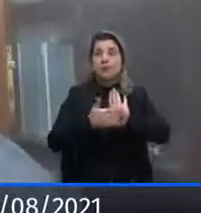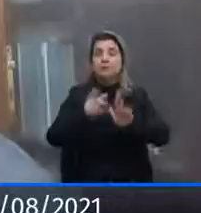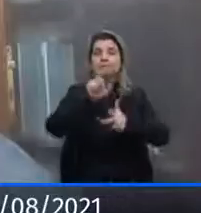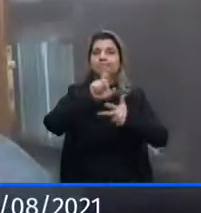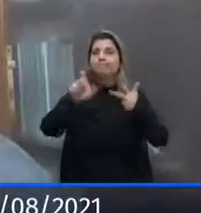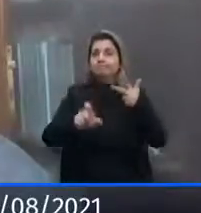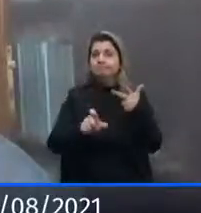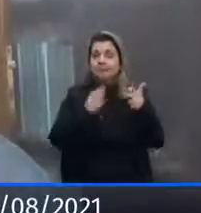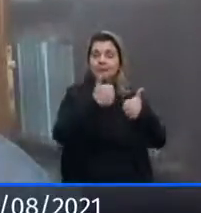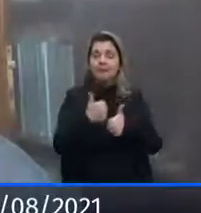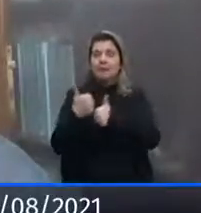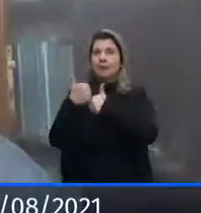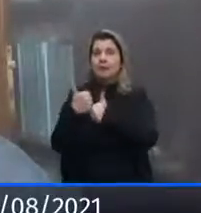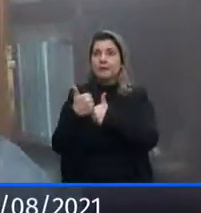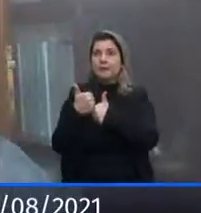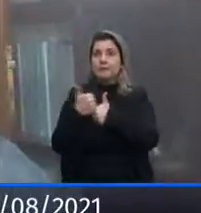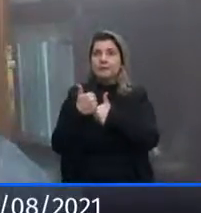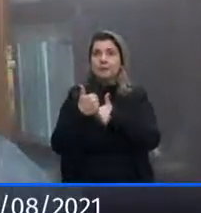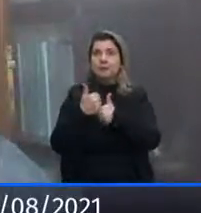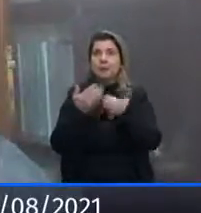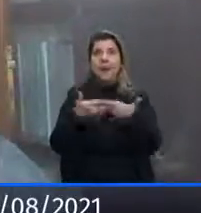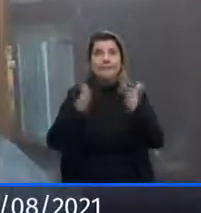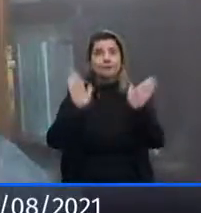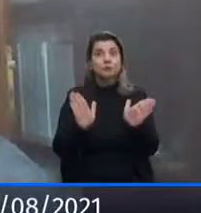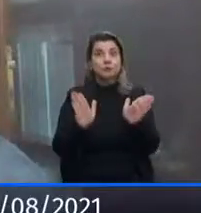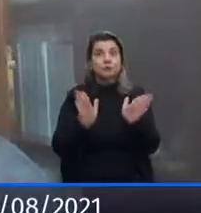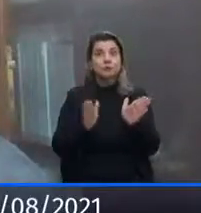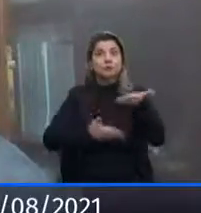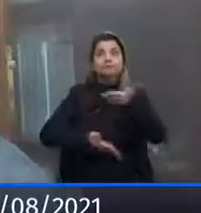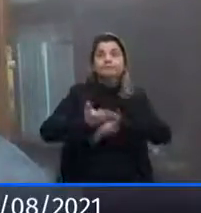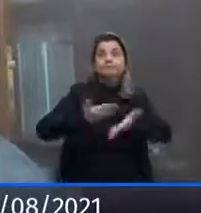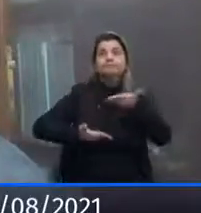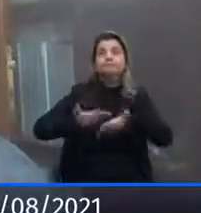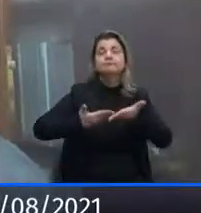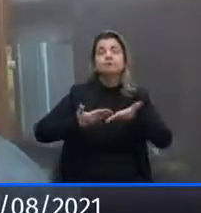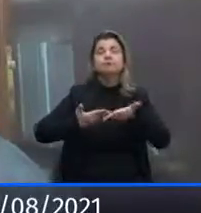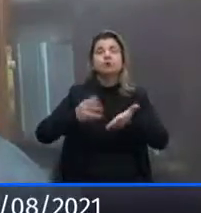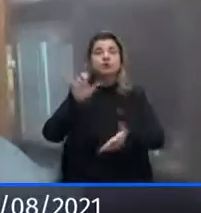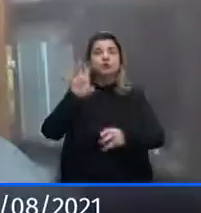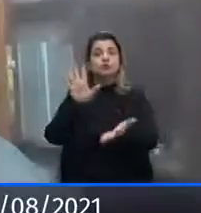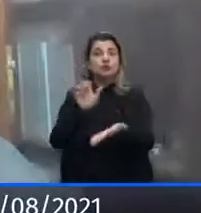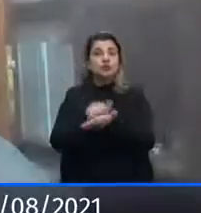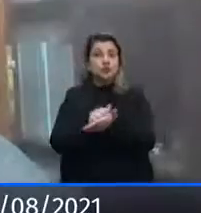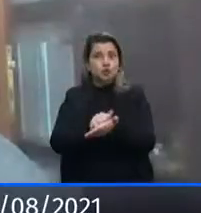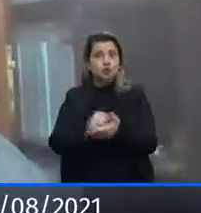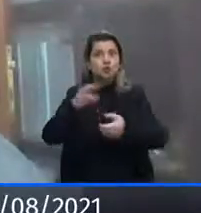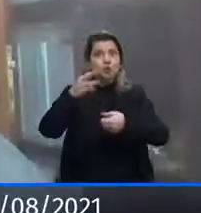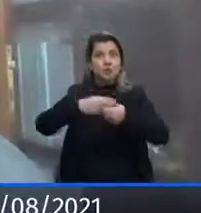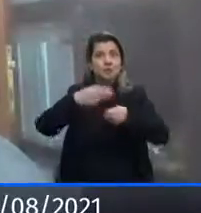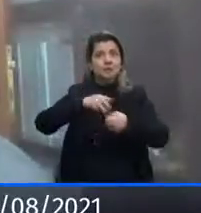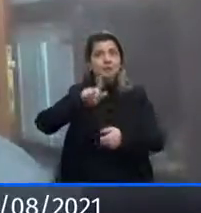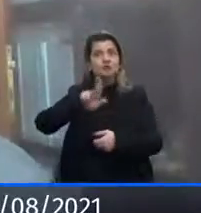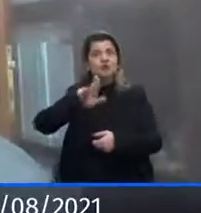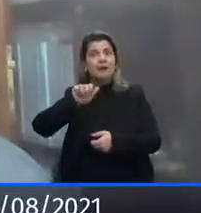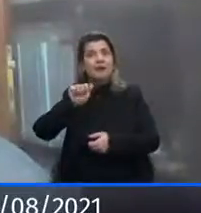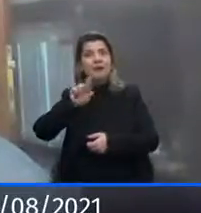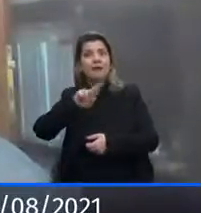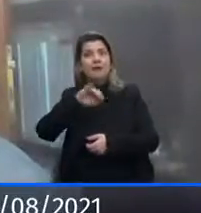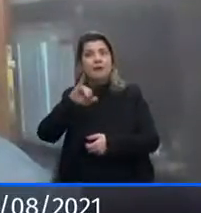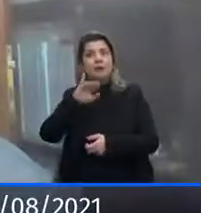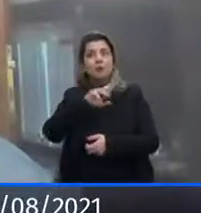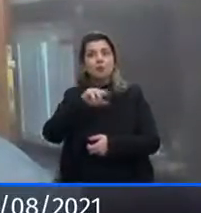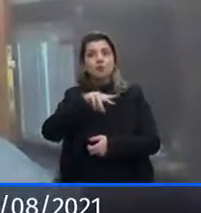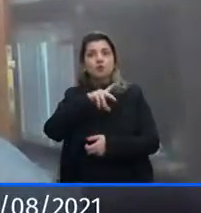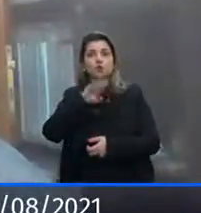Judiciário, que encaminha a reativação do serviço notarial e de registro do município de Garruchos, integrante da comarca de